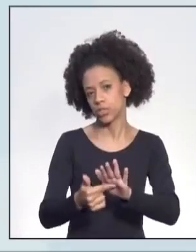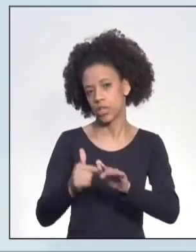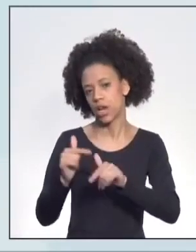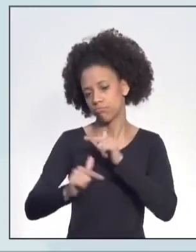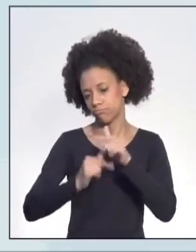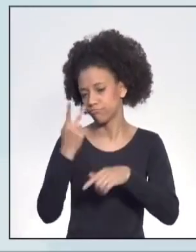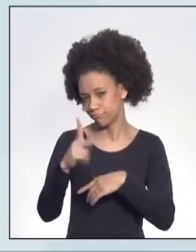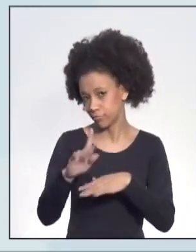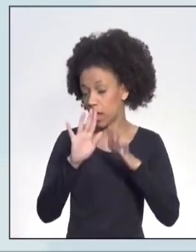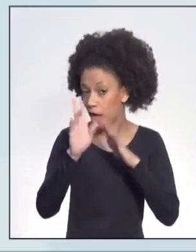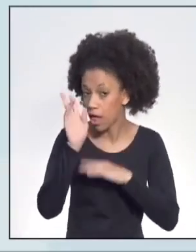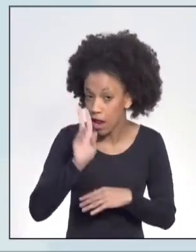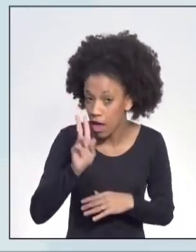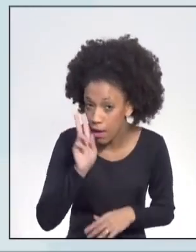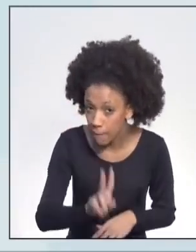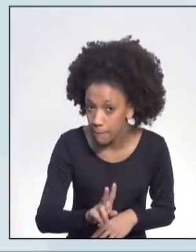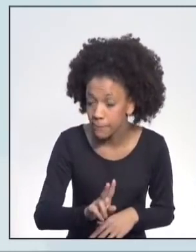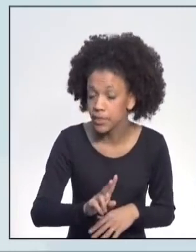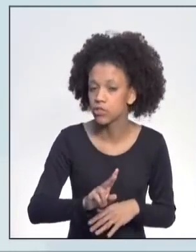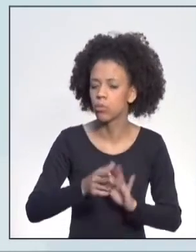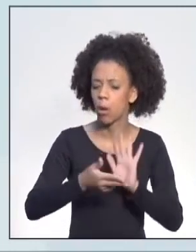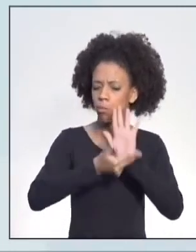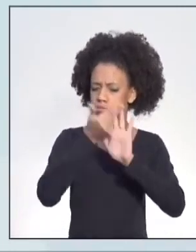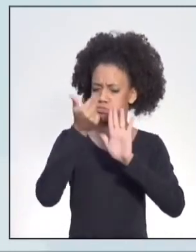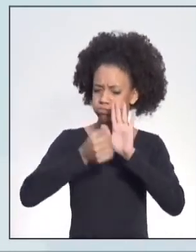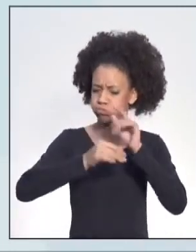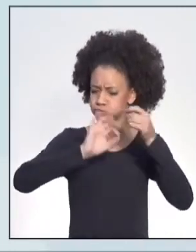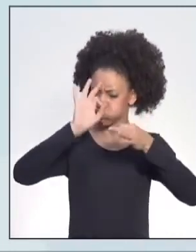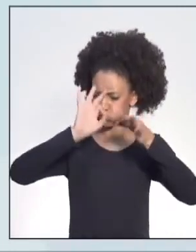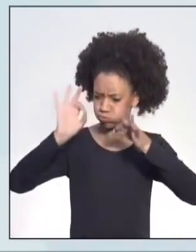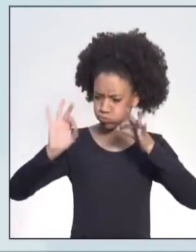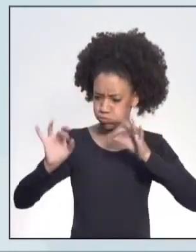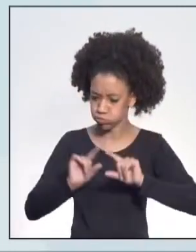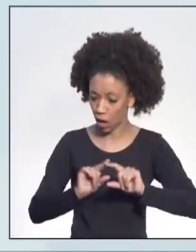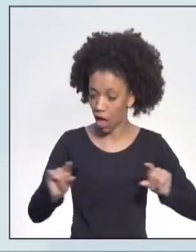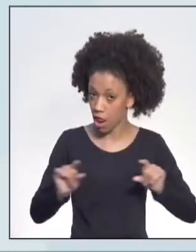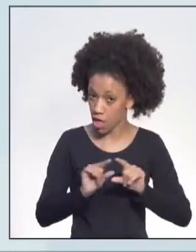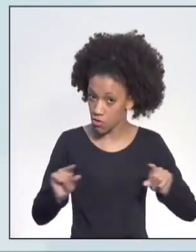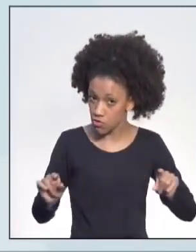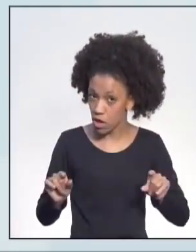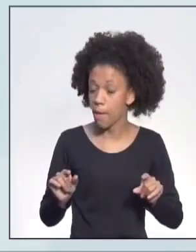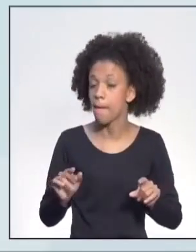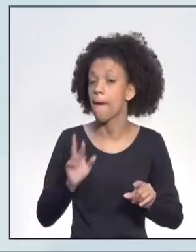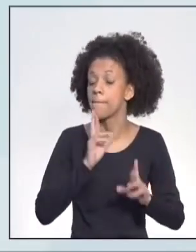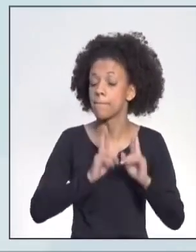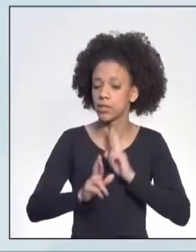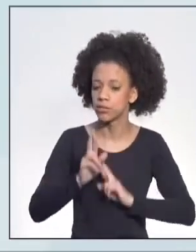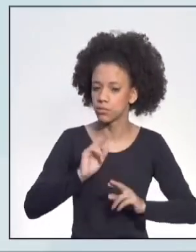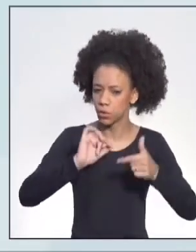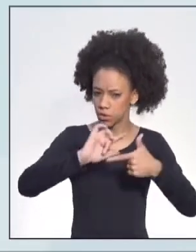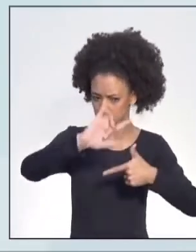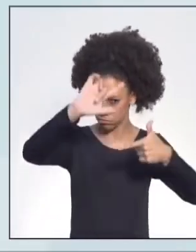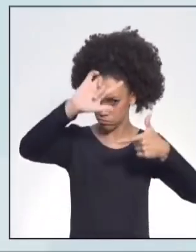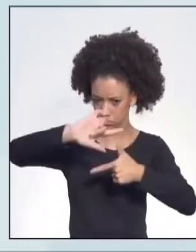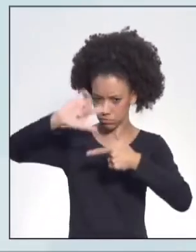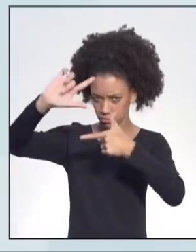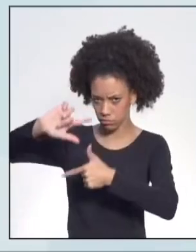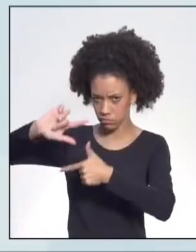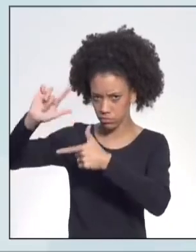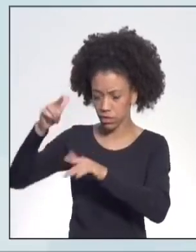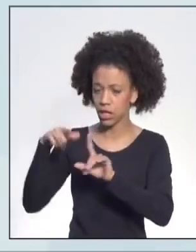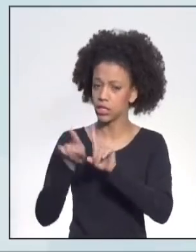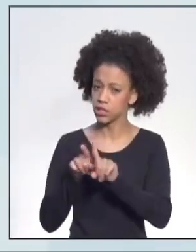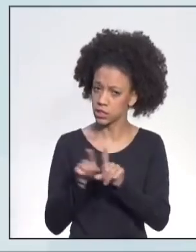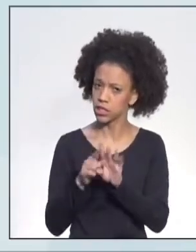trabalho. Lembre-se de elaborar as legendas para as respectivas imagens e registrar